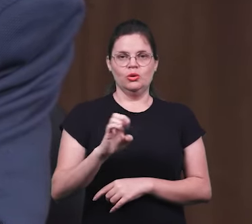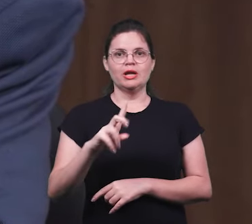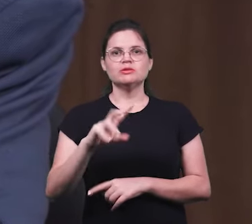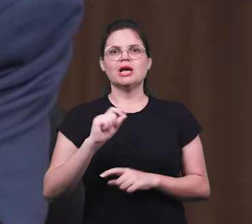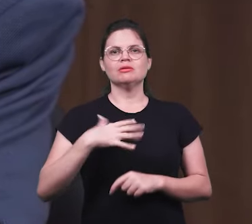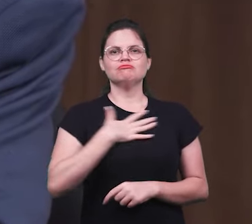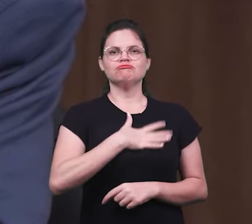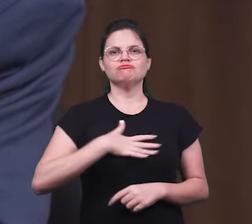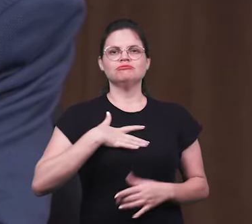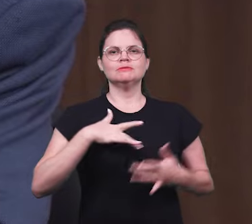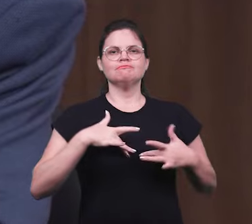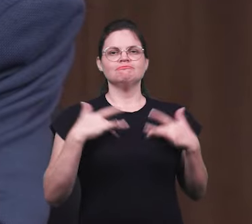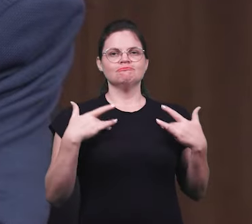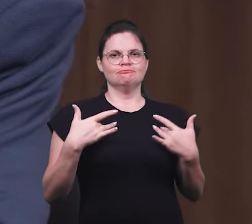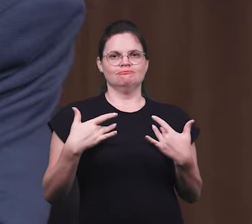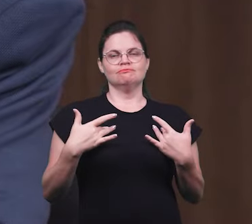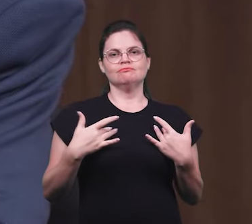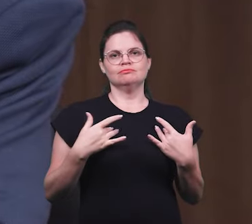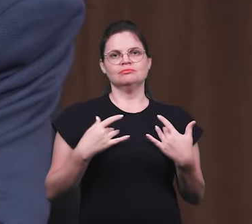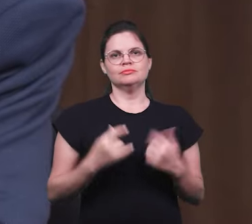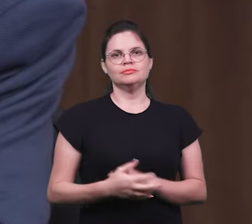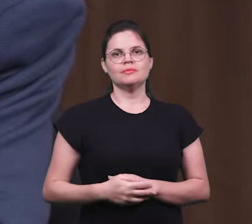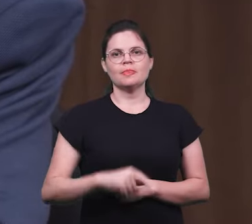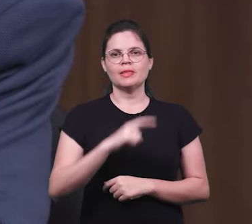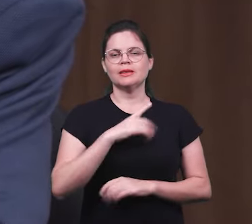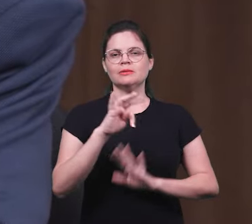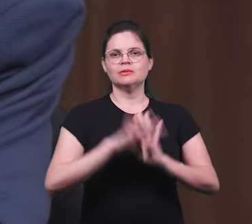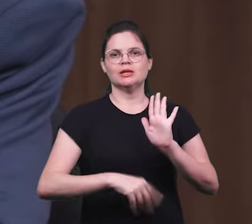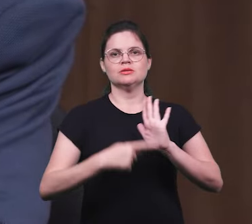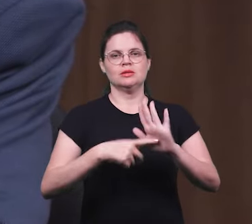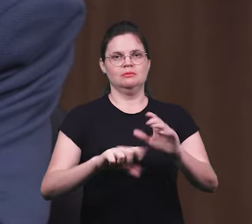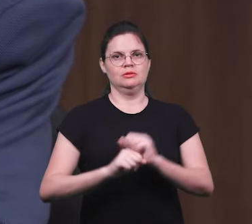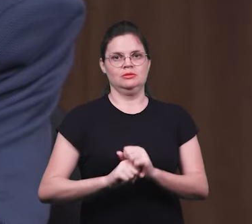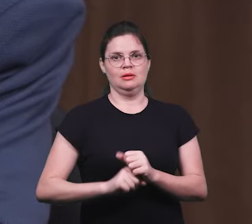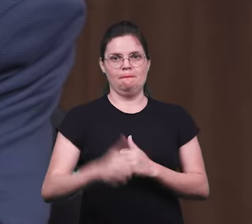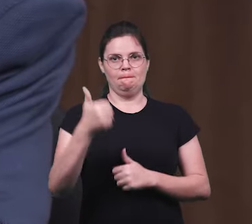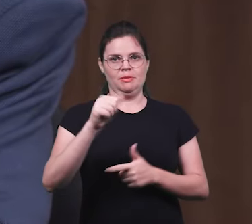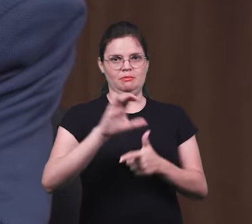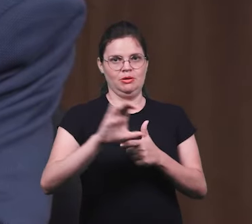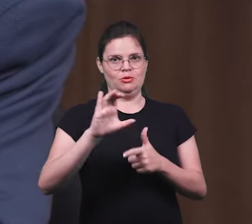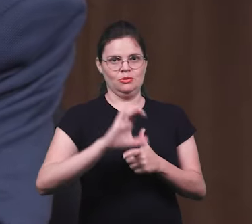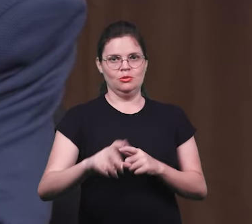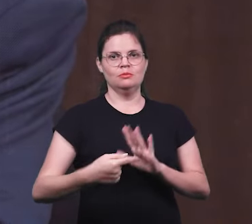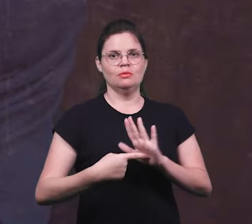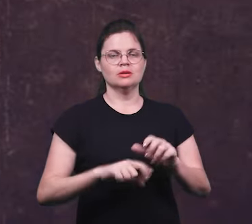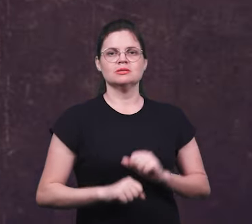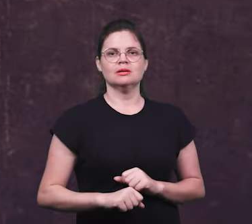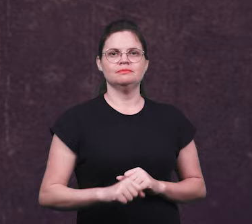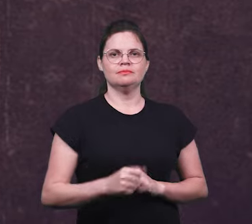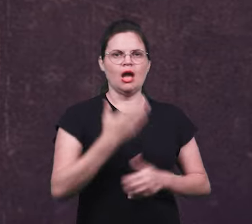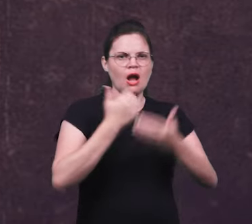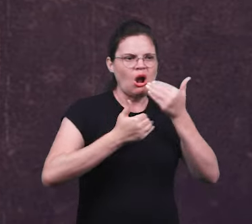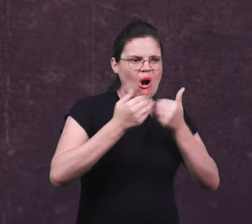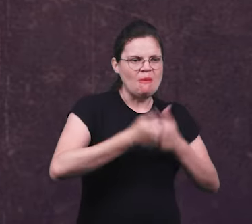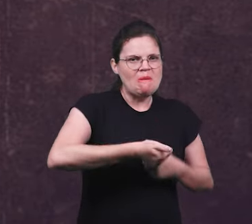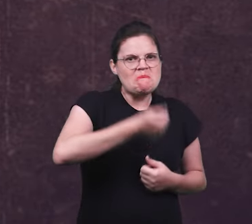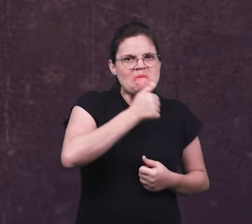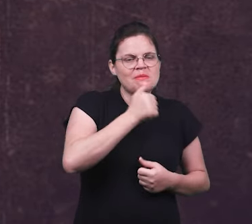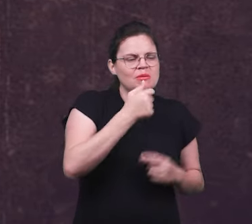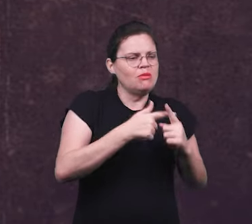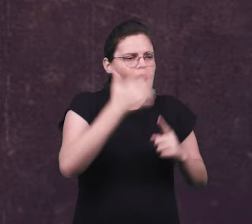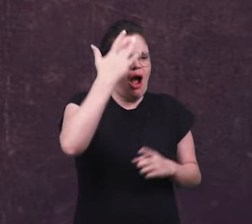era o prazer. Tem aquele texto de seguinte aqui, em 1 Coríntios 15, 32, comamos e bebamos, pois